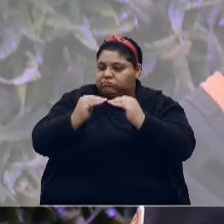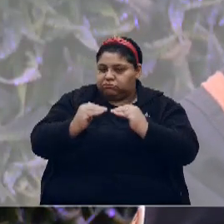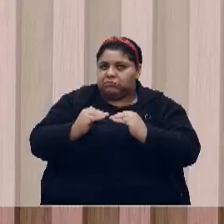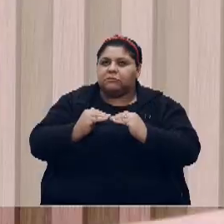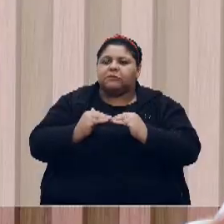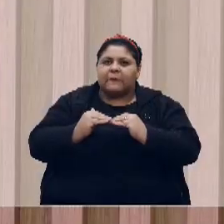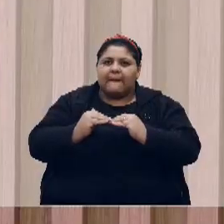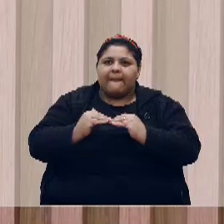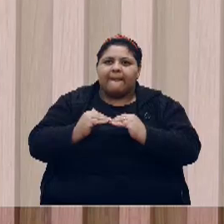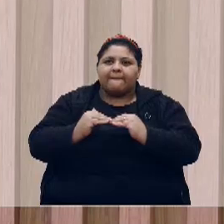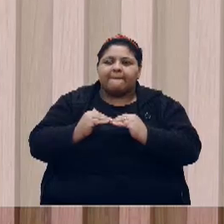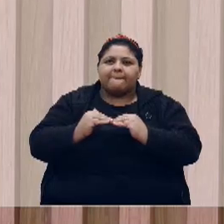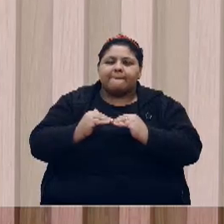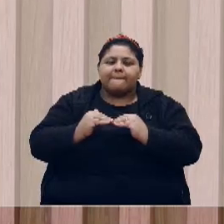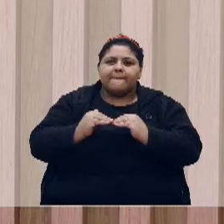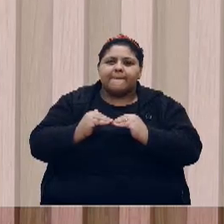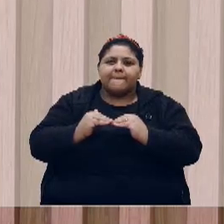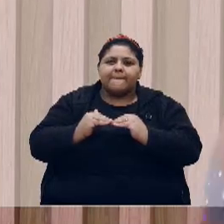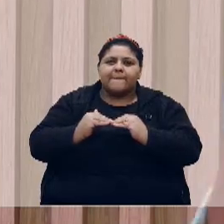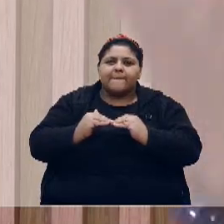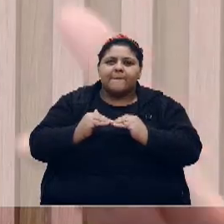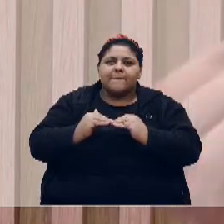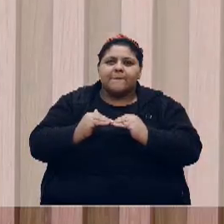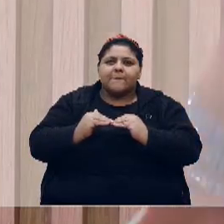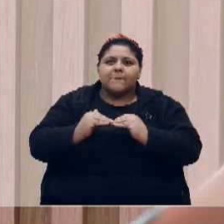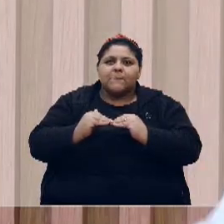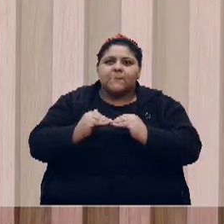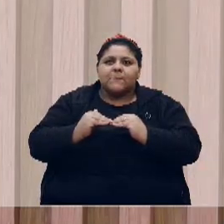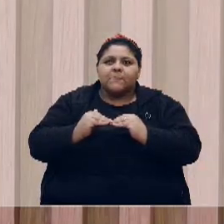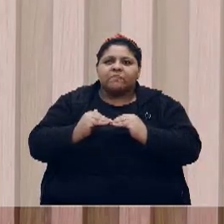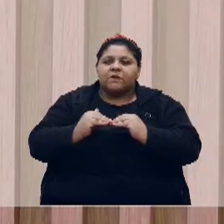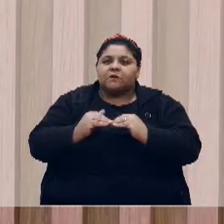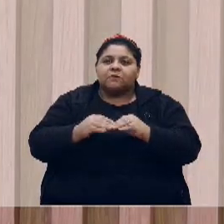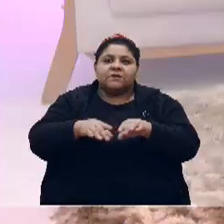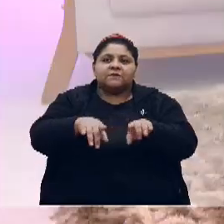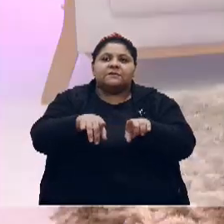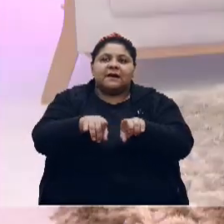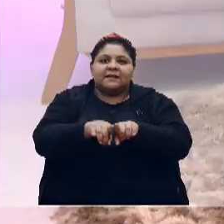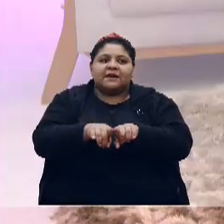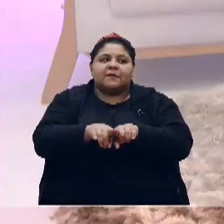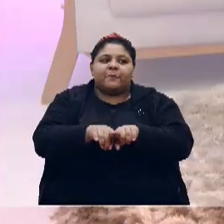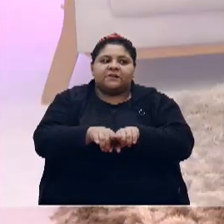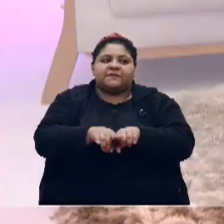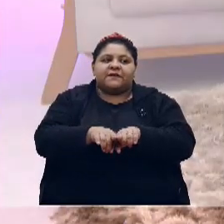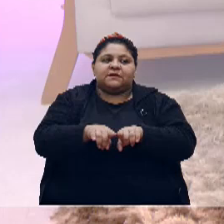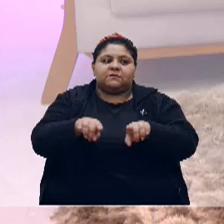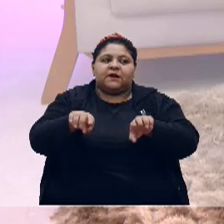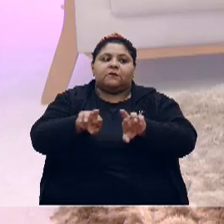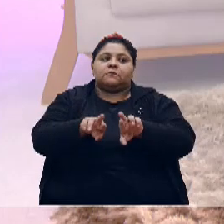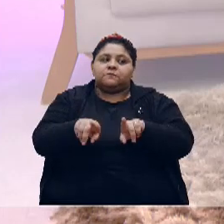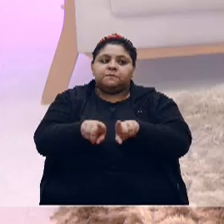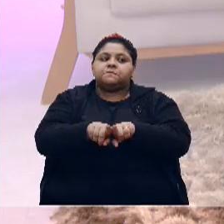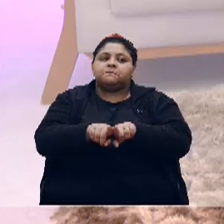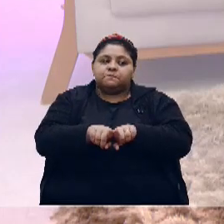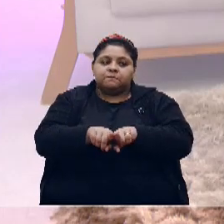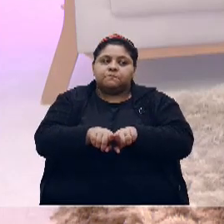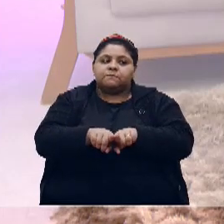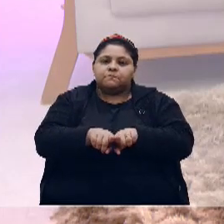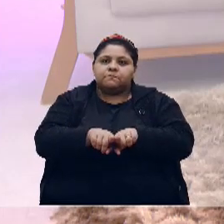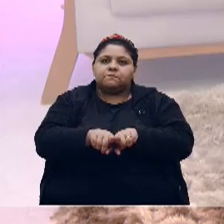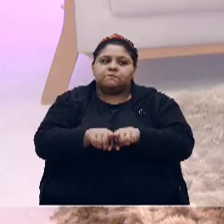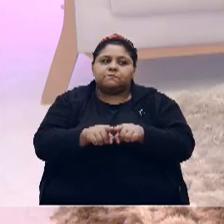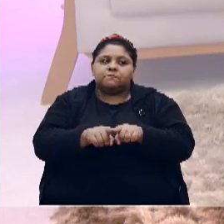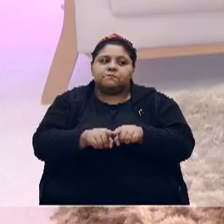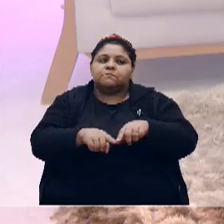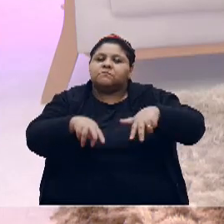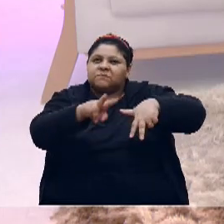da própria pessoa. Gênero, né? Isso, exatamente, não é uma questão de gênero, mas é a própria pessoa, um pouco mais fraca, um pouco mais forte,